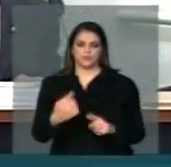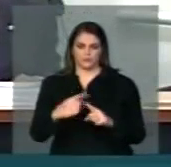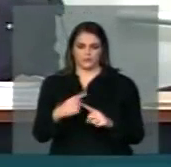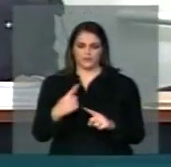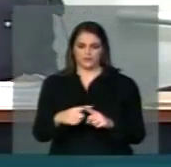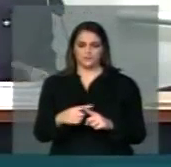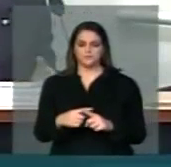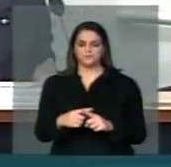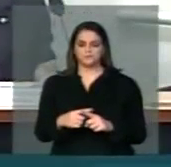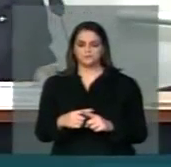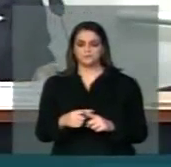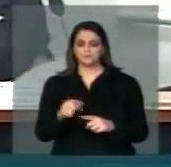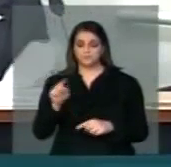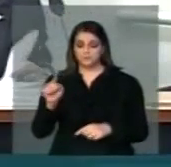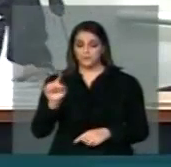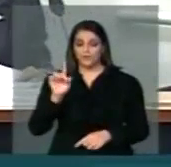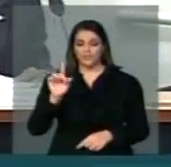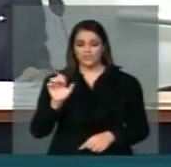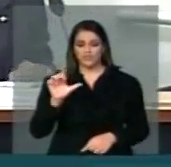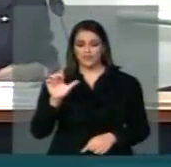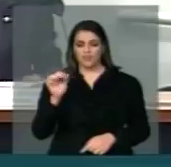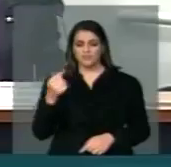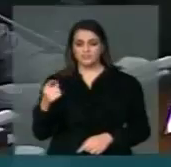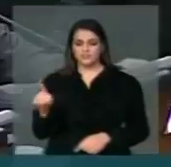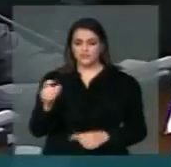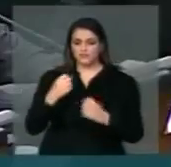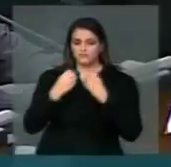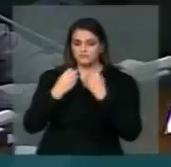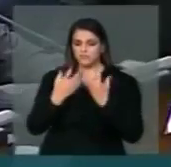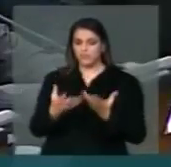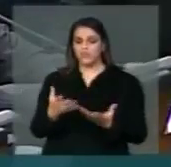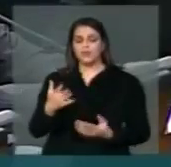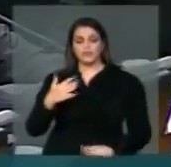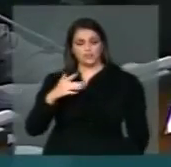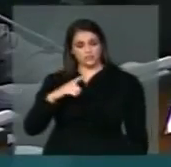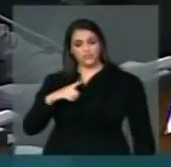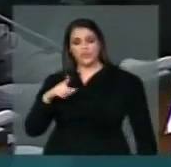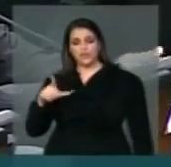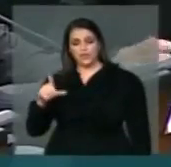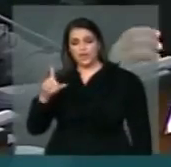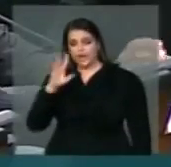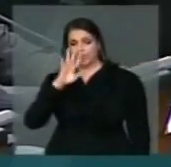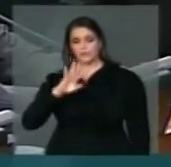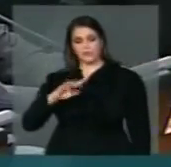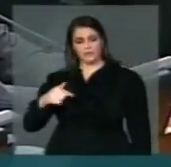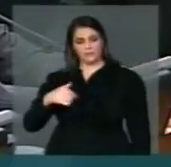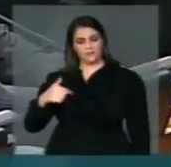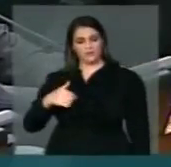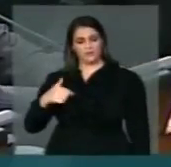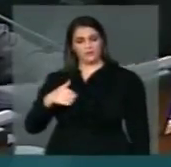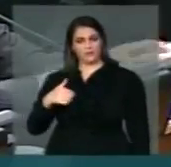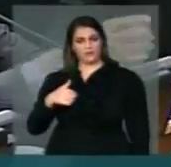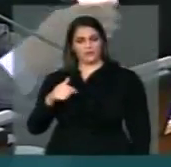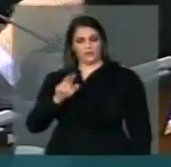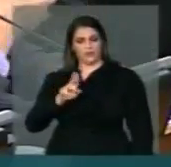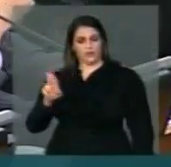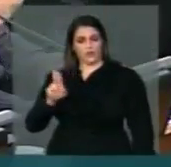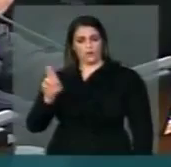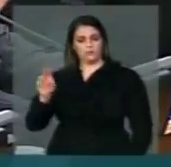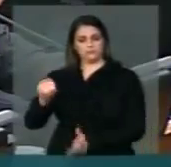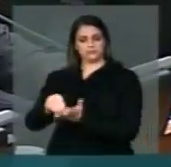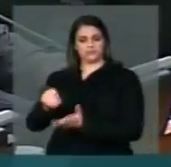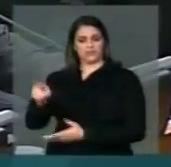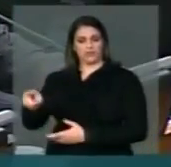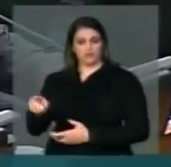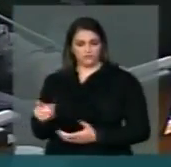do vazamento dessa delação, o meu nome está envolvido e citado. E eu ontem, quando fiz uma defesa da